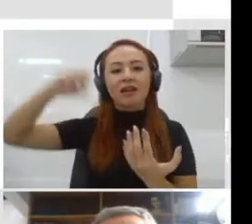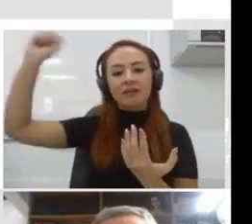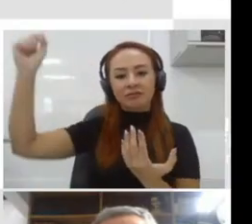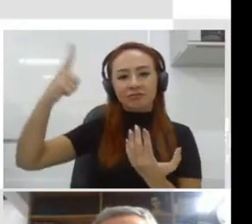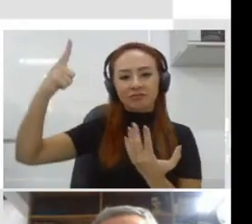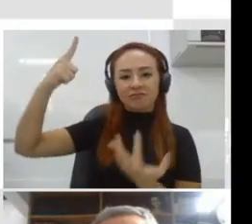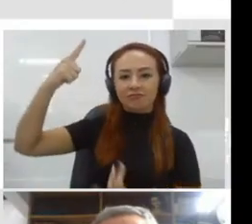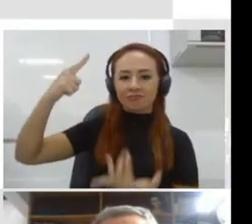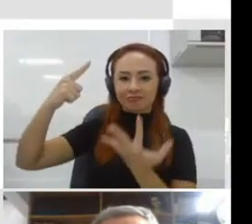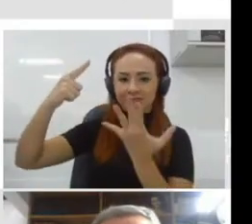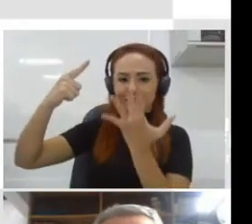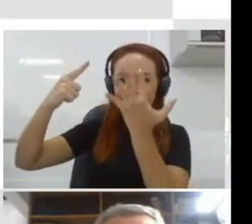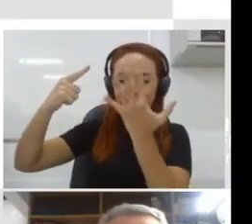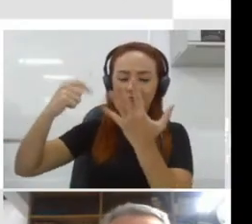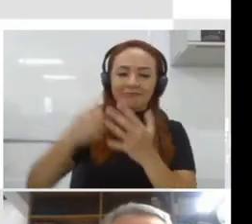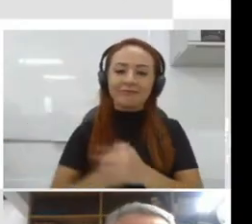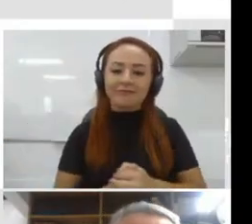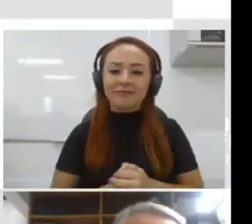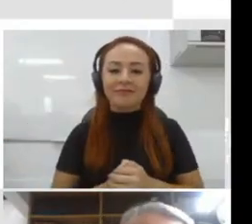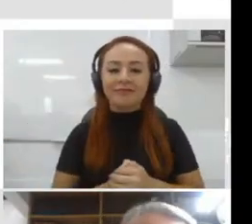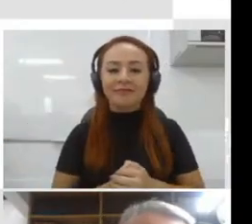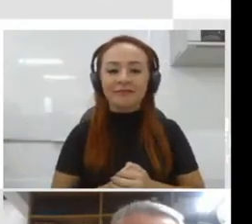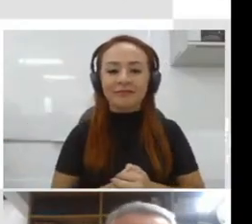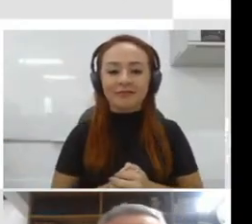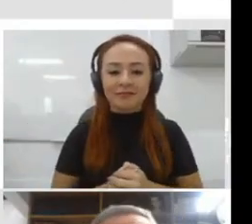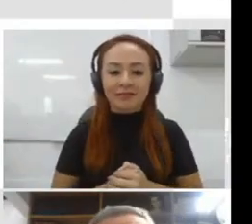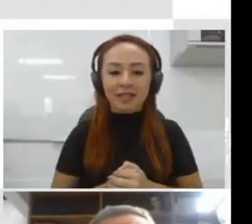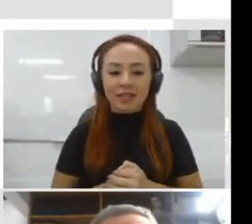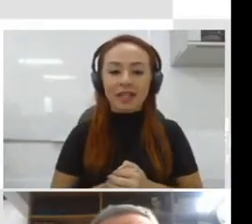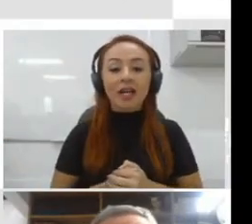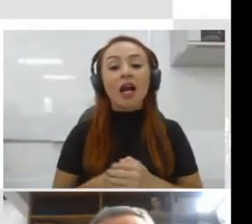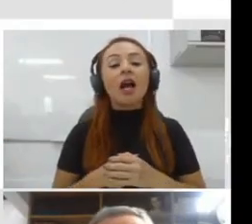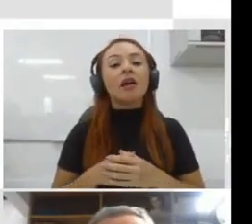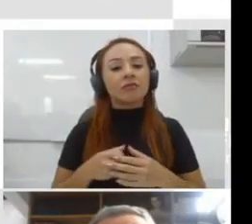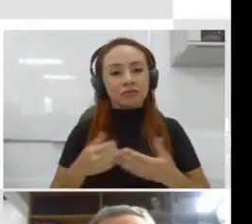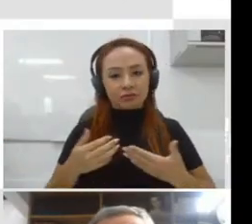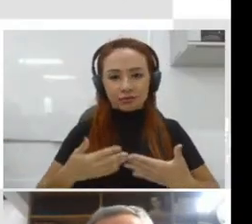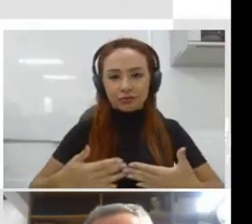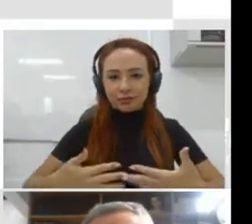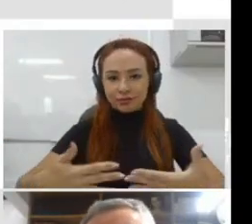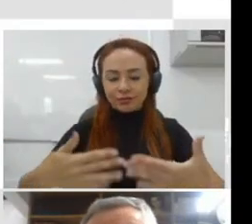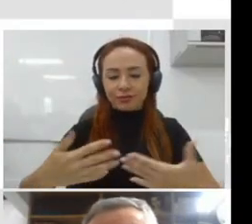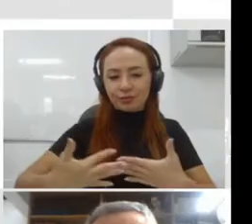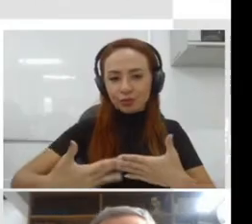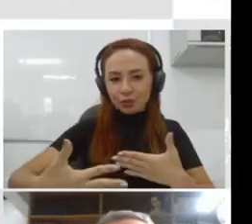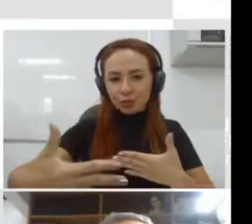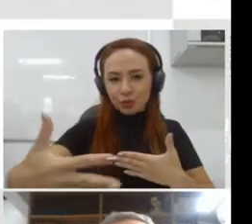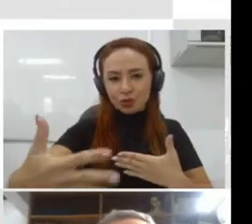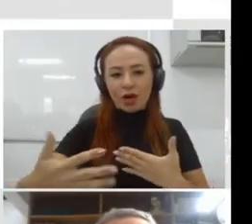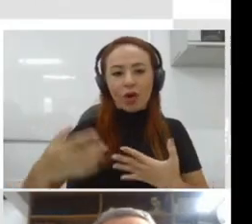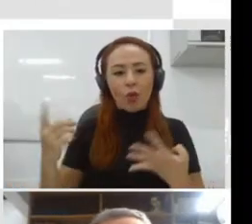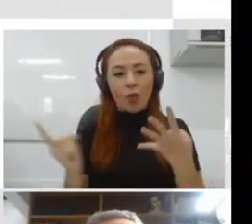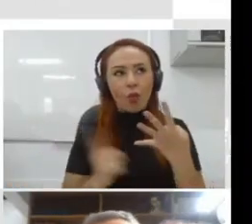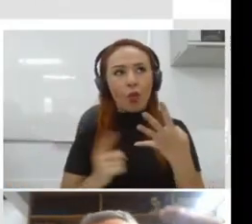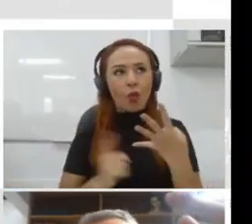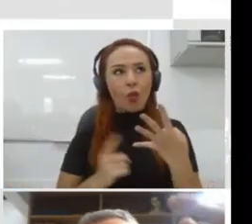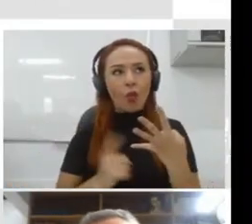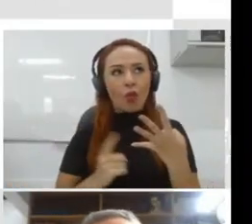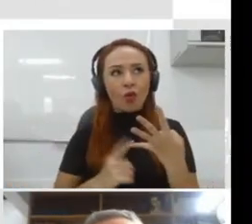concentrações atmosféricas de gases de efeito estufa. Por consequência disso, o quarto item vai ser exatamente a questão da aceleração do